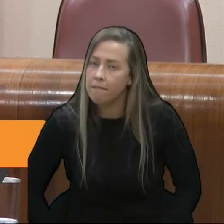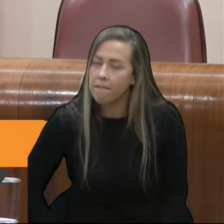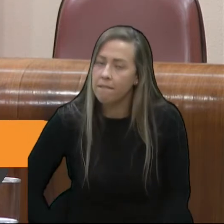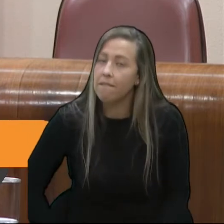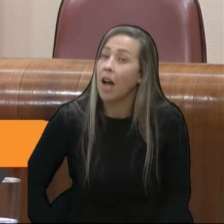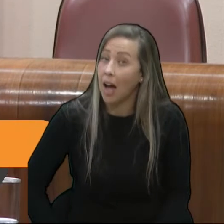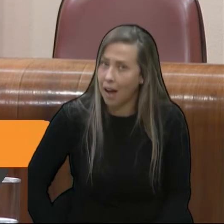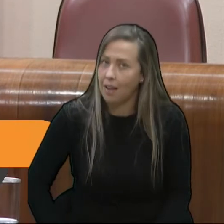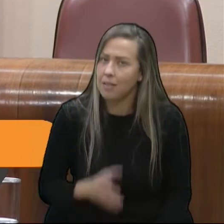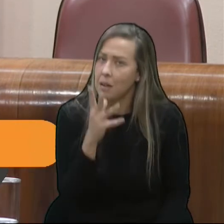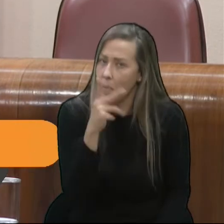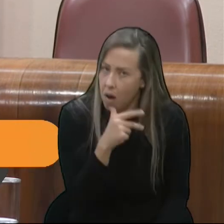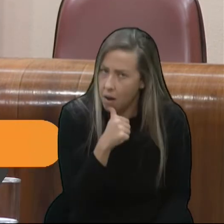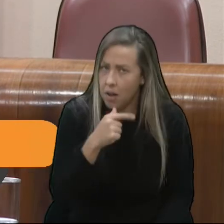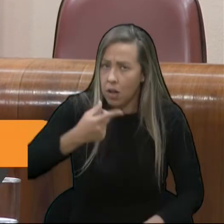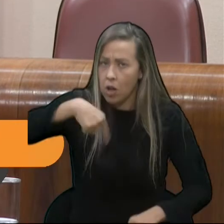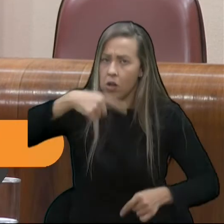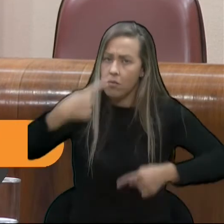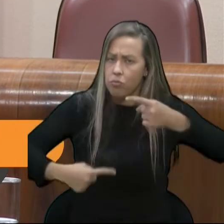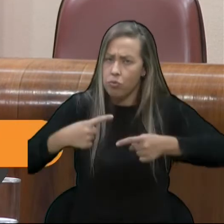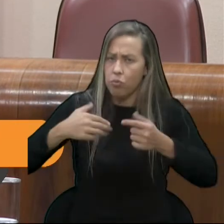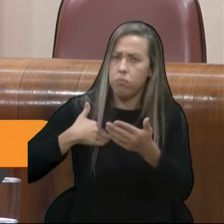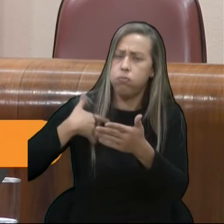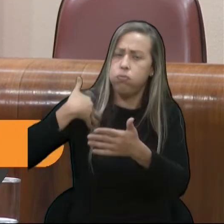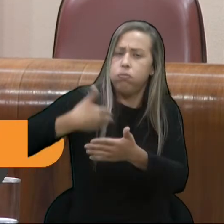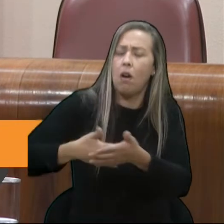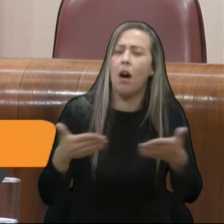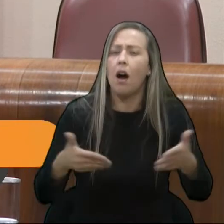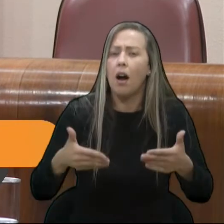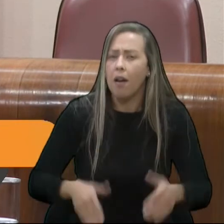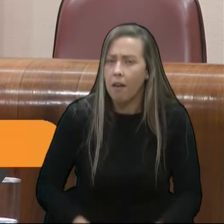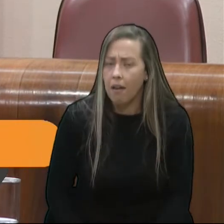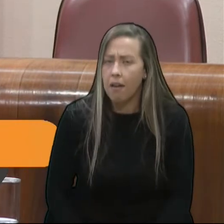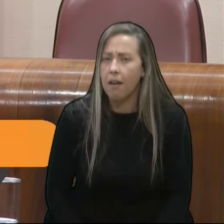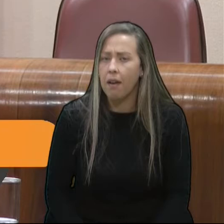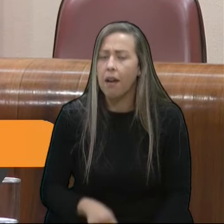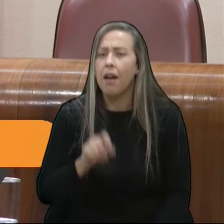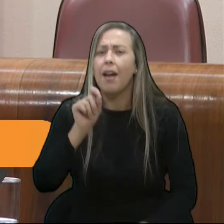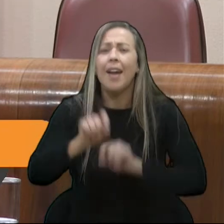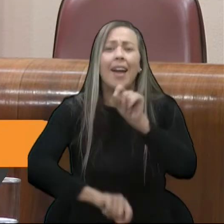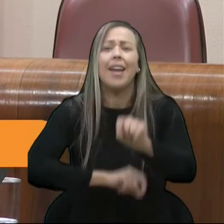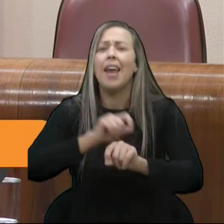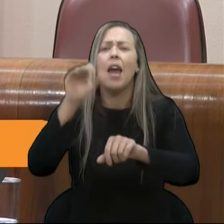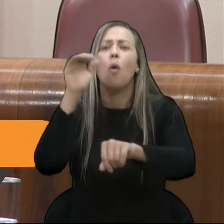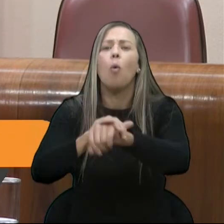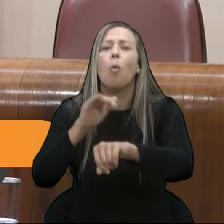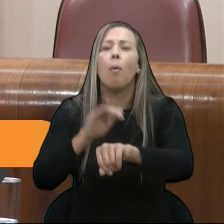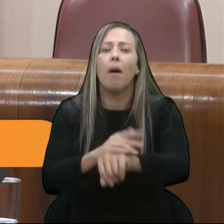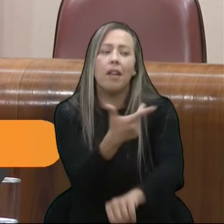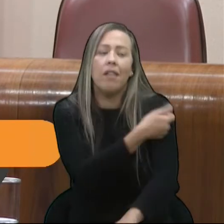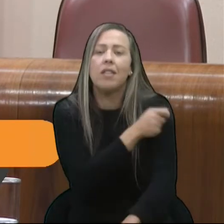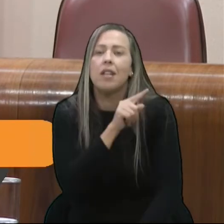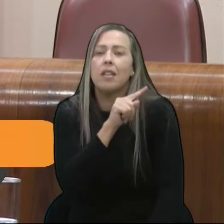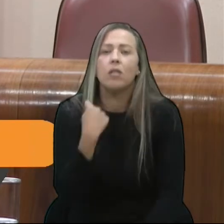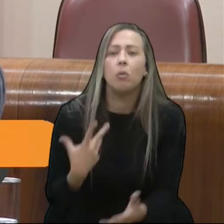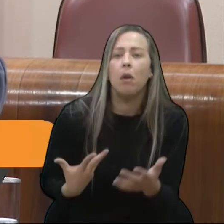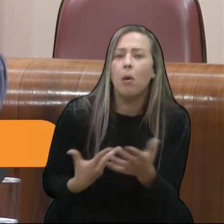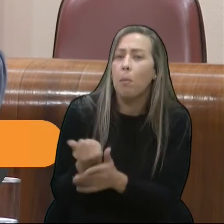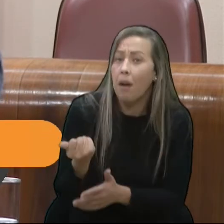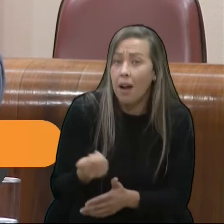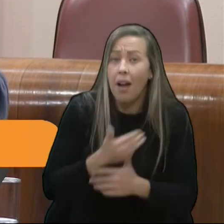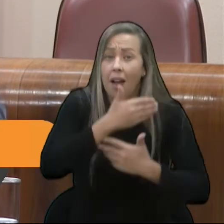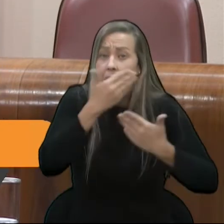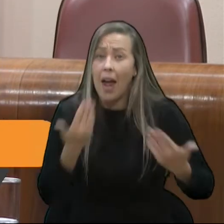Esse caminho que está sendo discutido agora, de se encontrar quem são os culpados. A pergunta que é